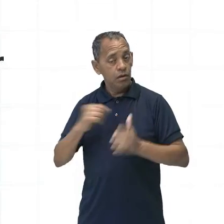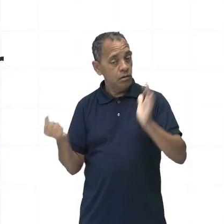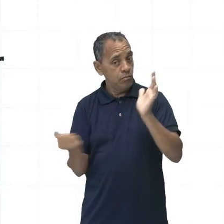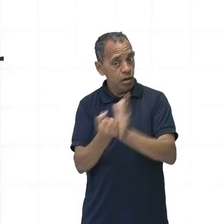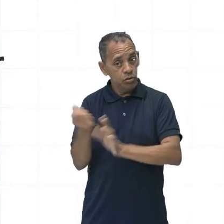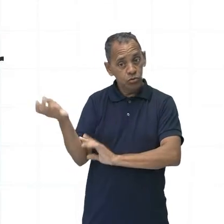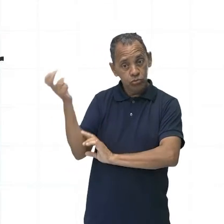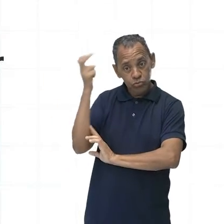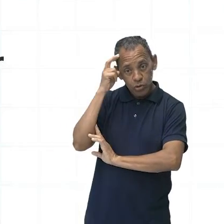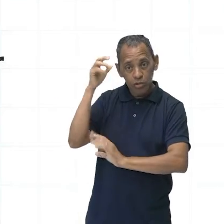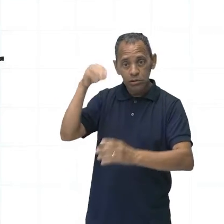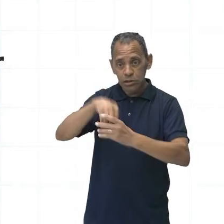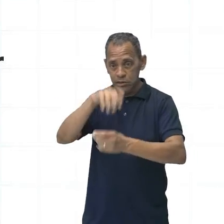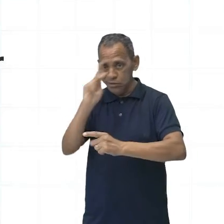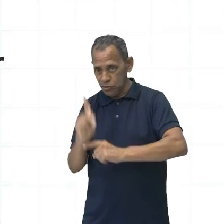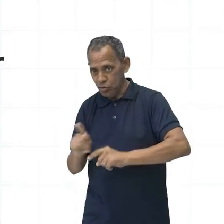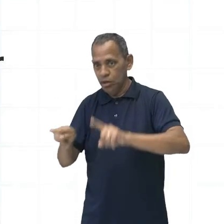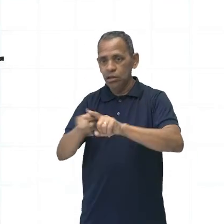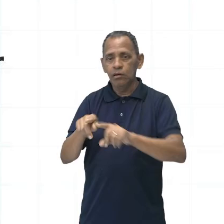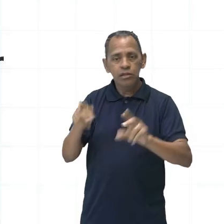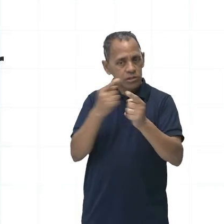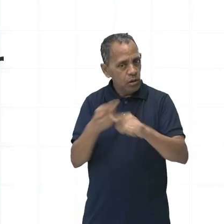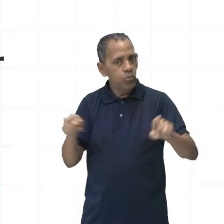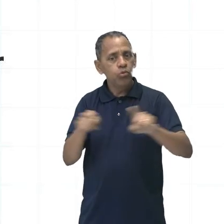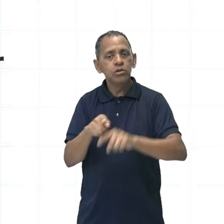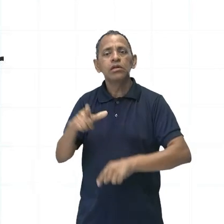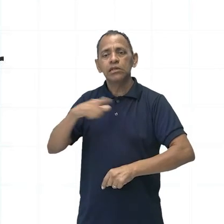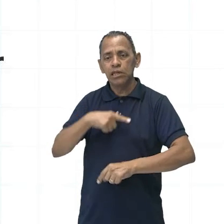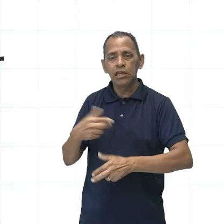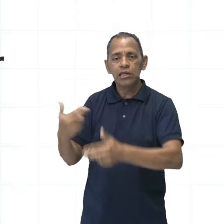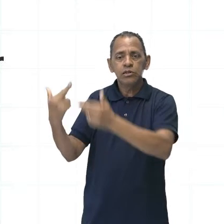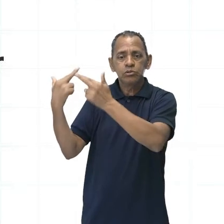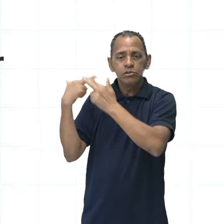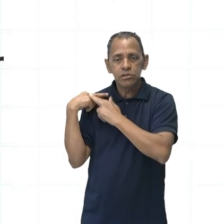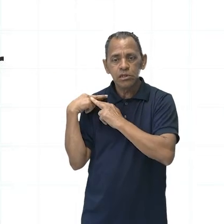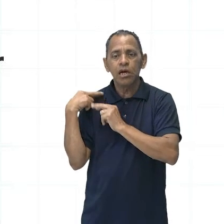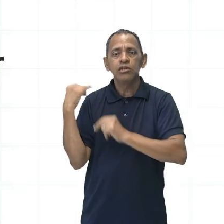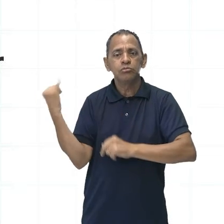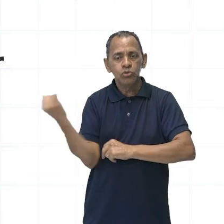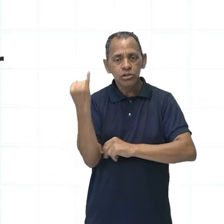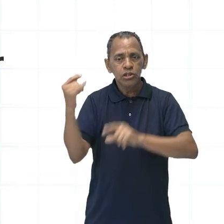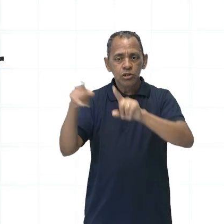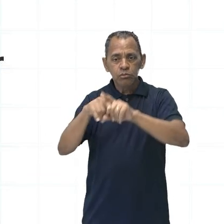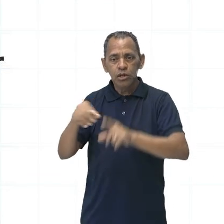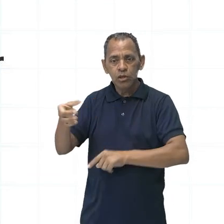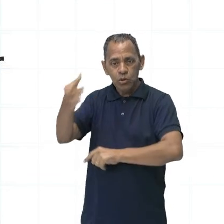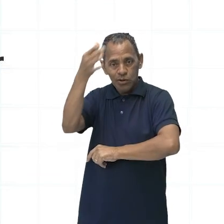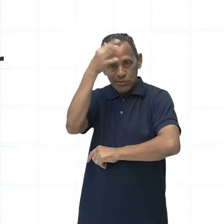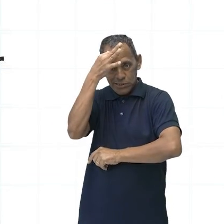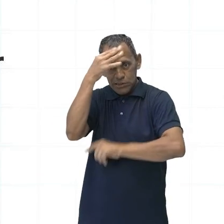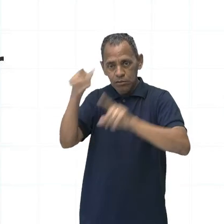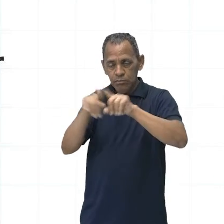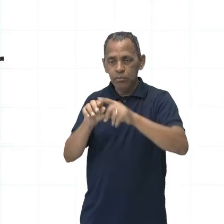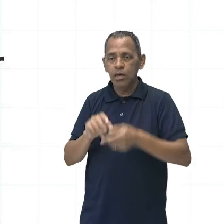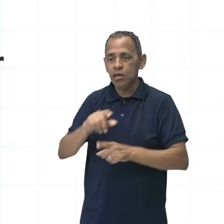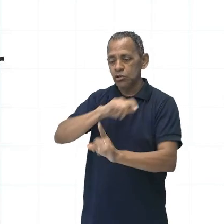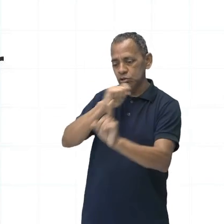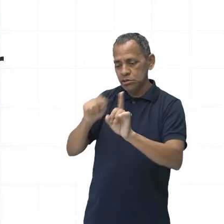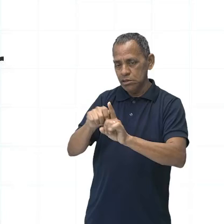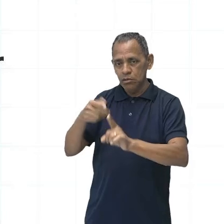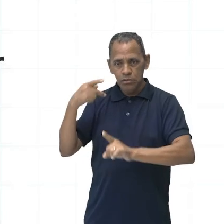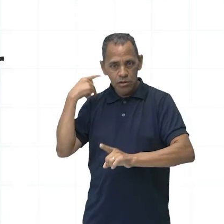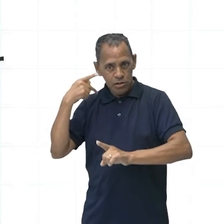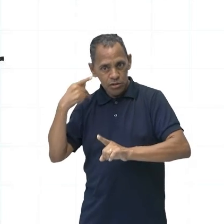cultural histórico, né? A música de protesto teve um papel fundamental na conscientização social e política no